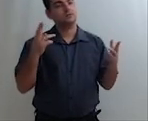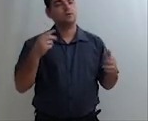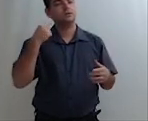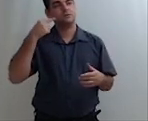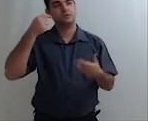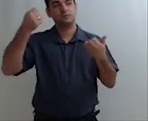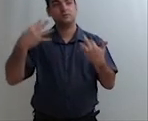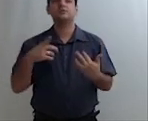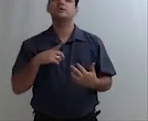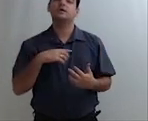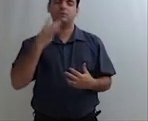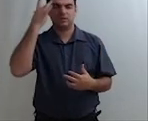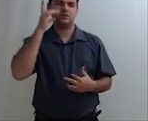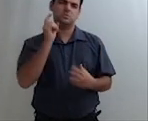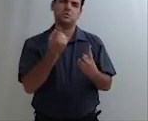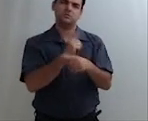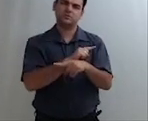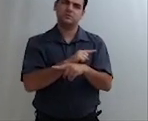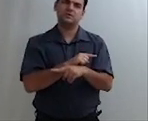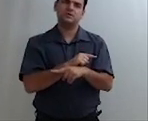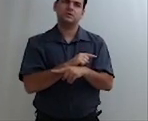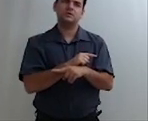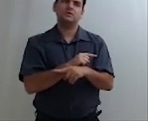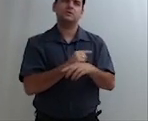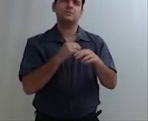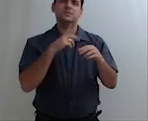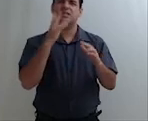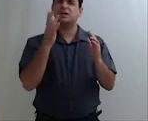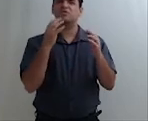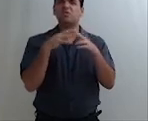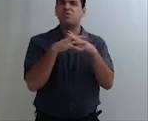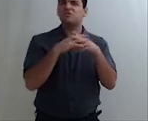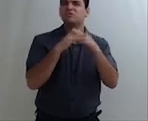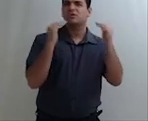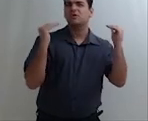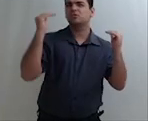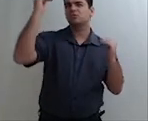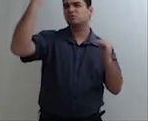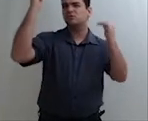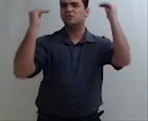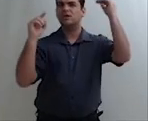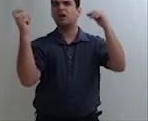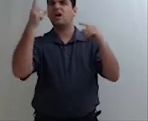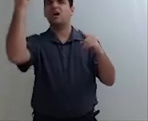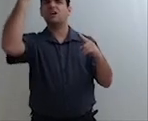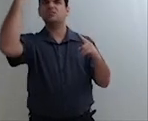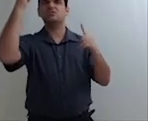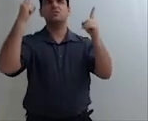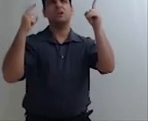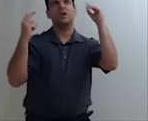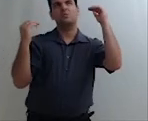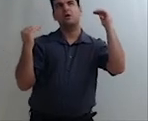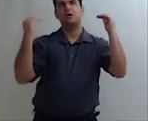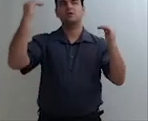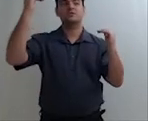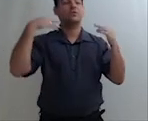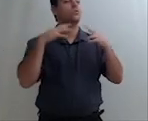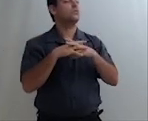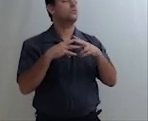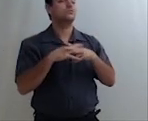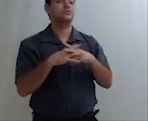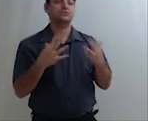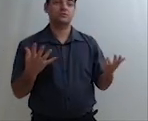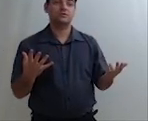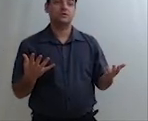divergência entre a altura do do do acusado que or é paciente e o tribunal de transcreve parte